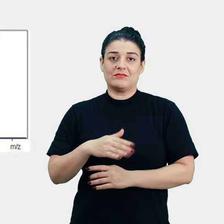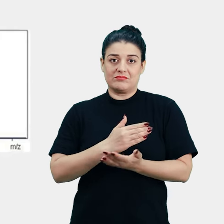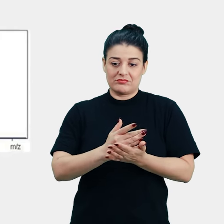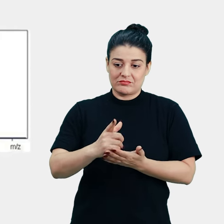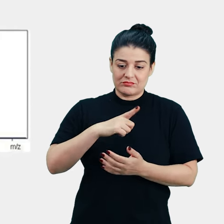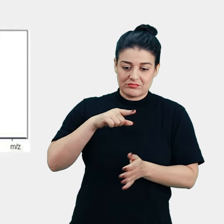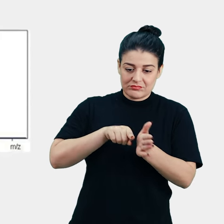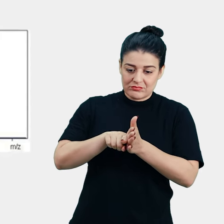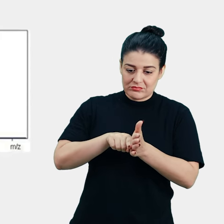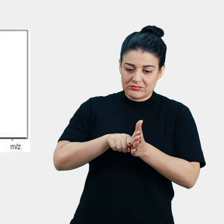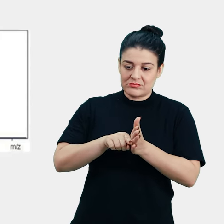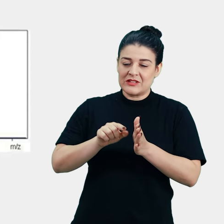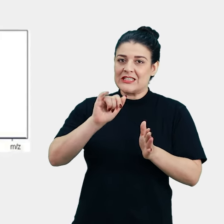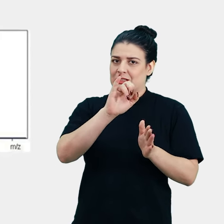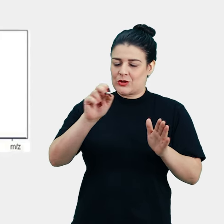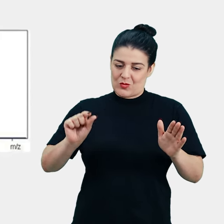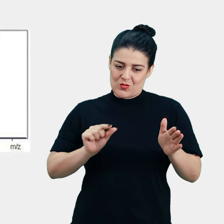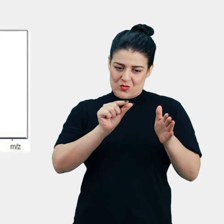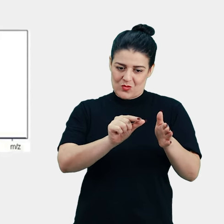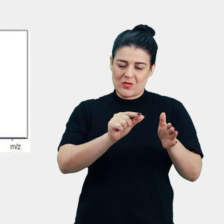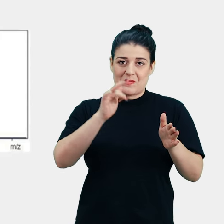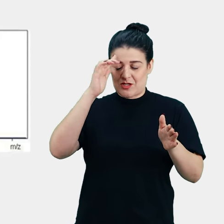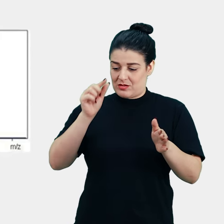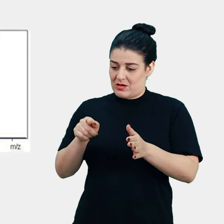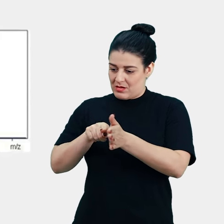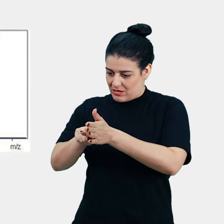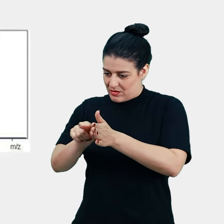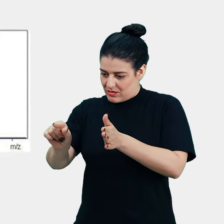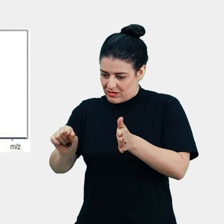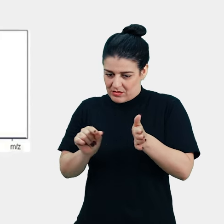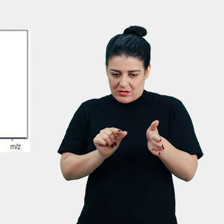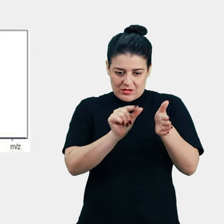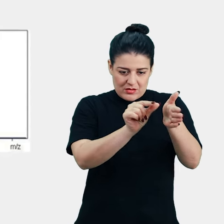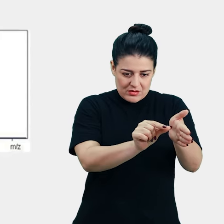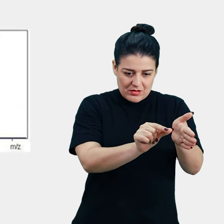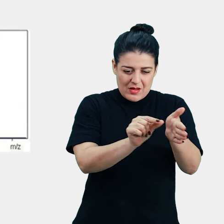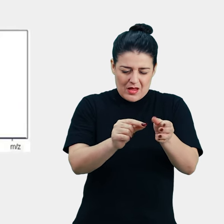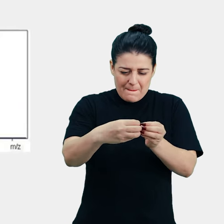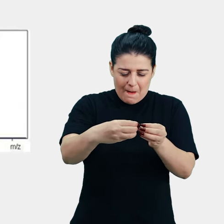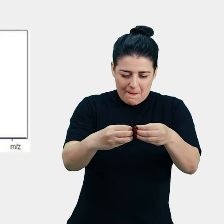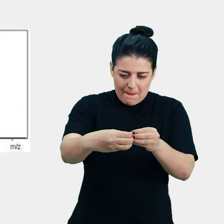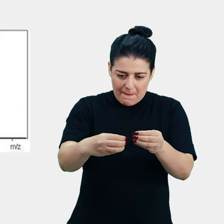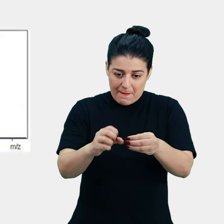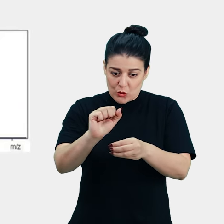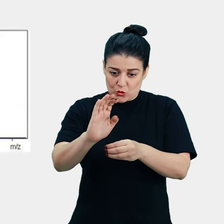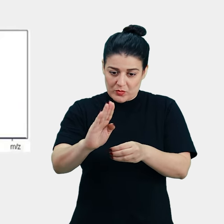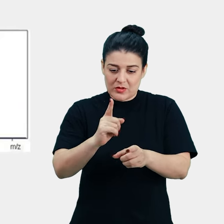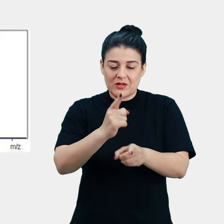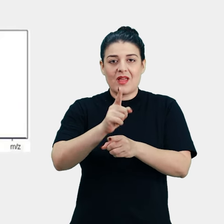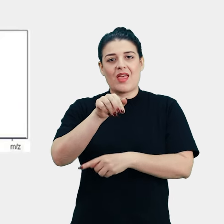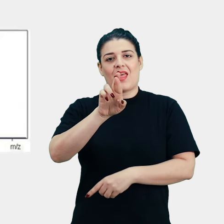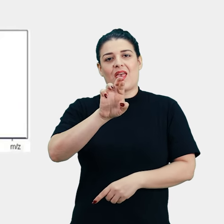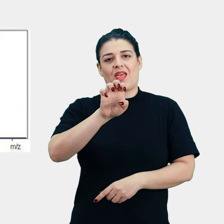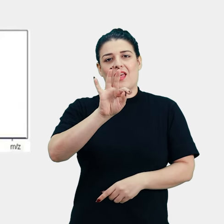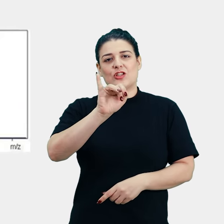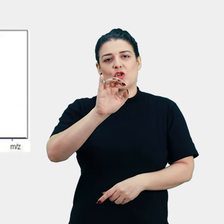gente tem o íon precursor. Então, imagine lá o meu extrato, várias substâncias, e uma das minhas substâncias é a